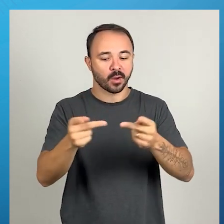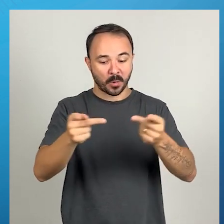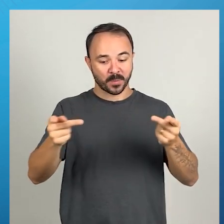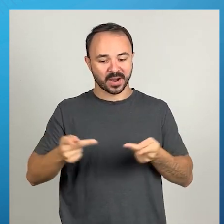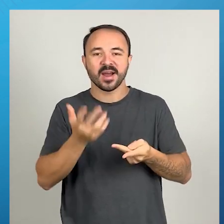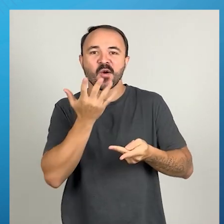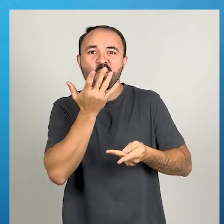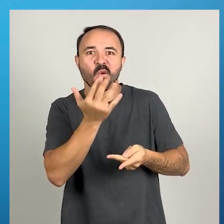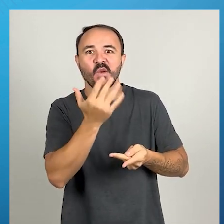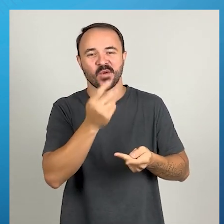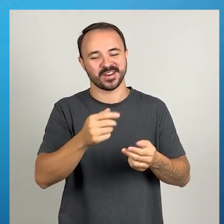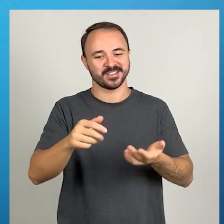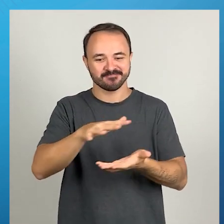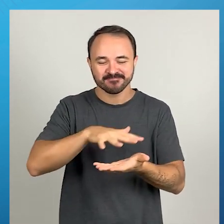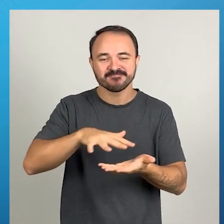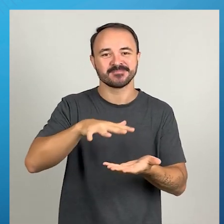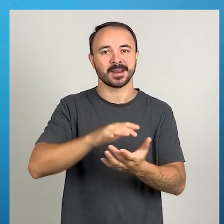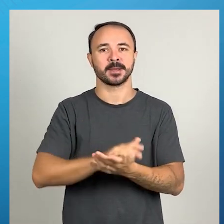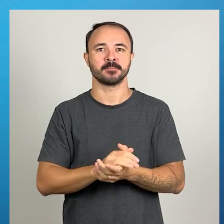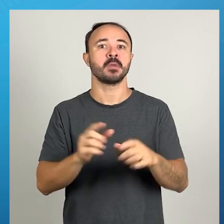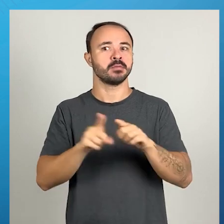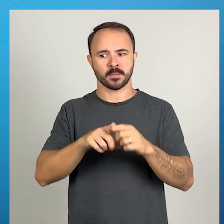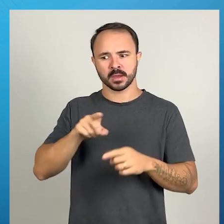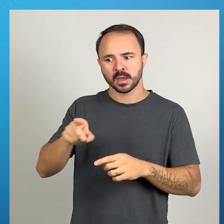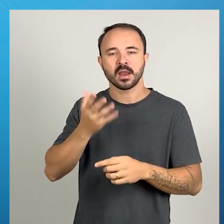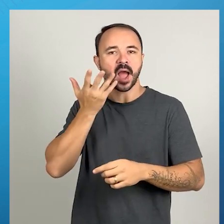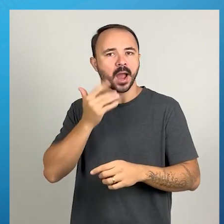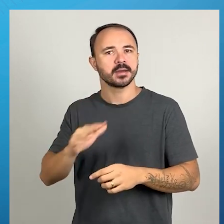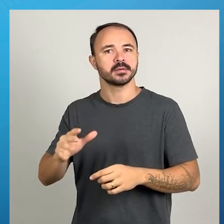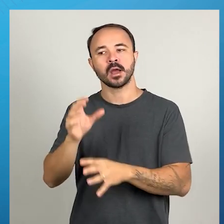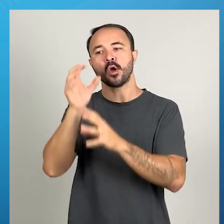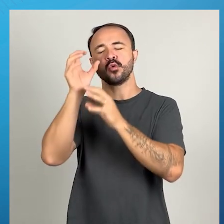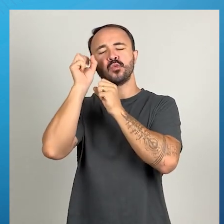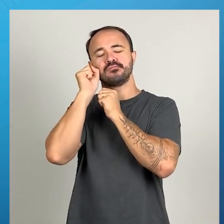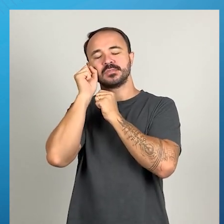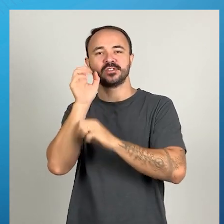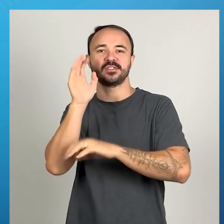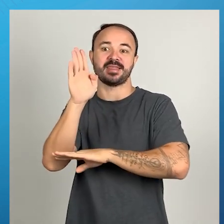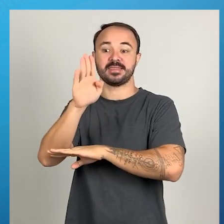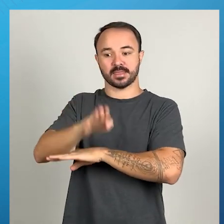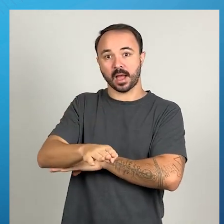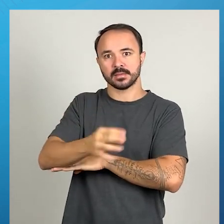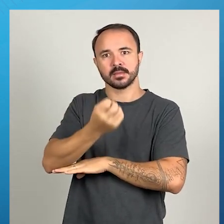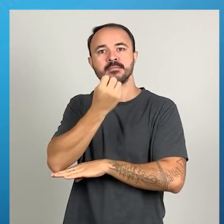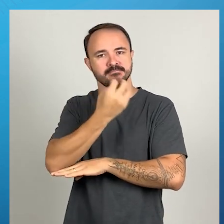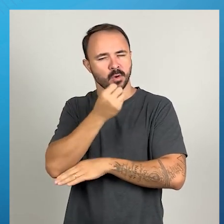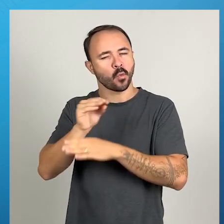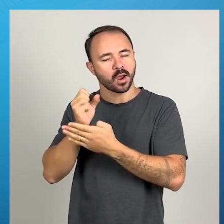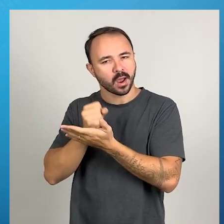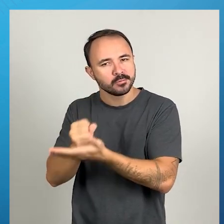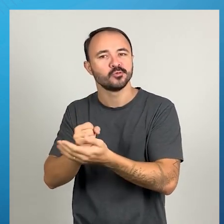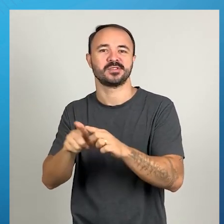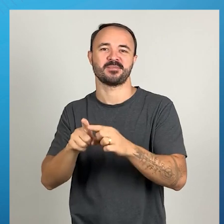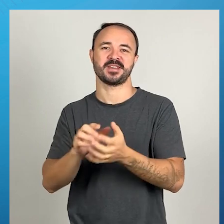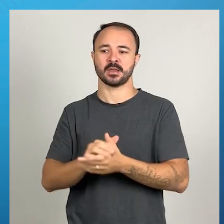da soneca da tarde, né, é fundamental também para que essa criança ela se desenvolva e deixar a criança brincar ao ar livre. Além disso,